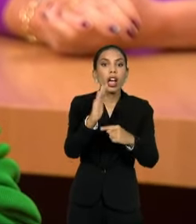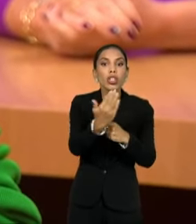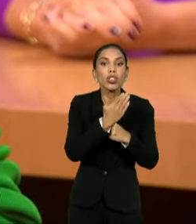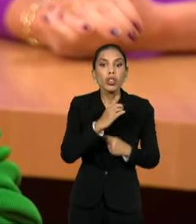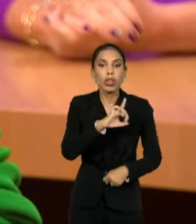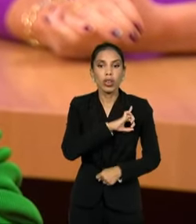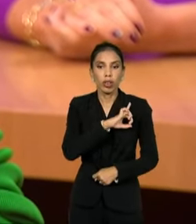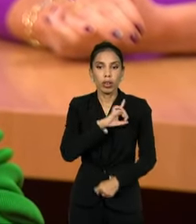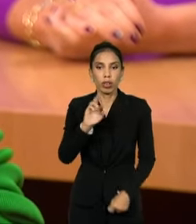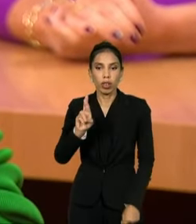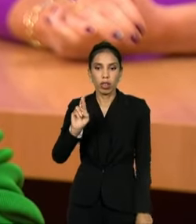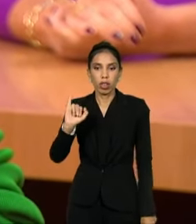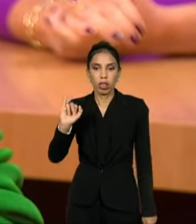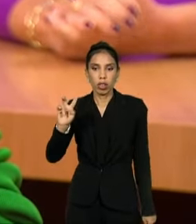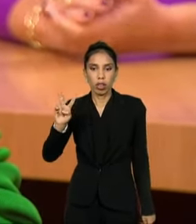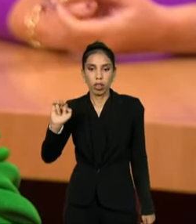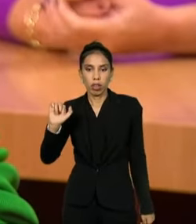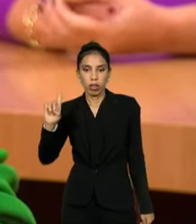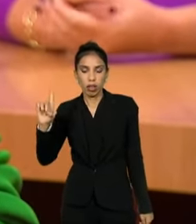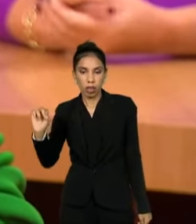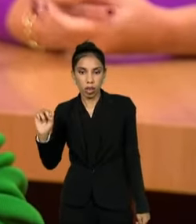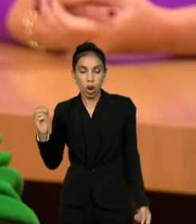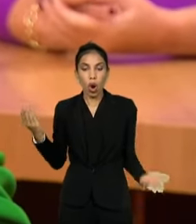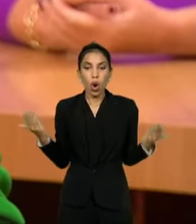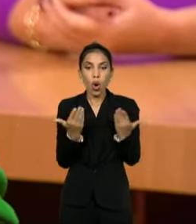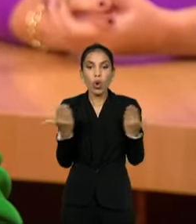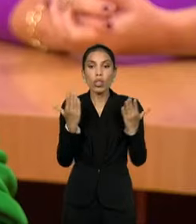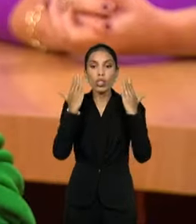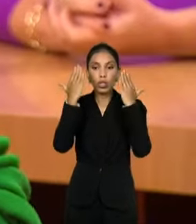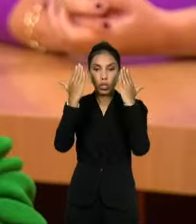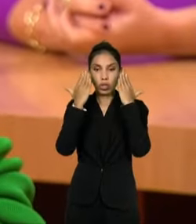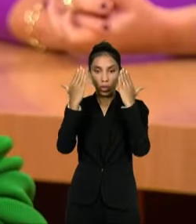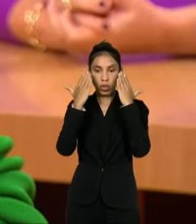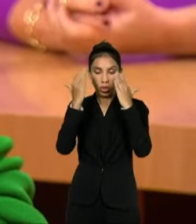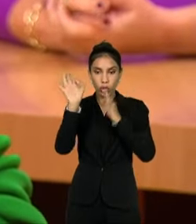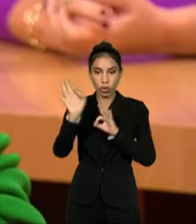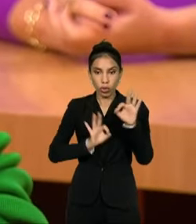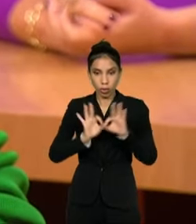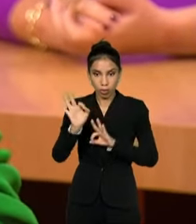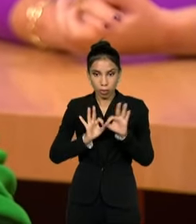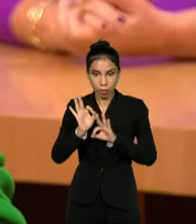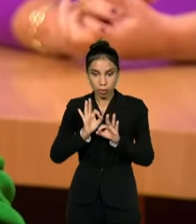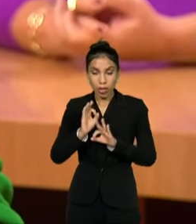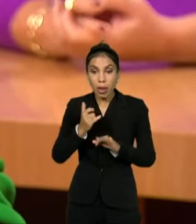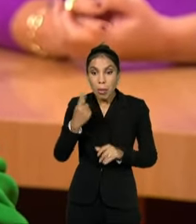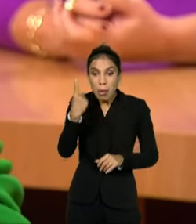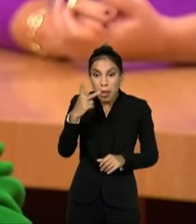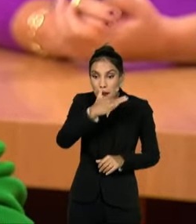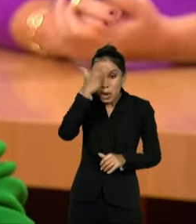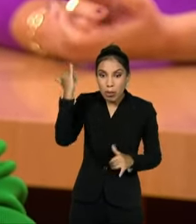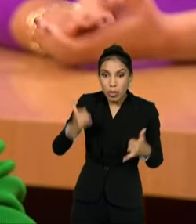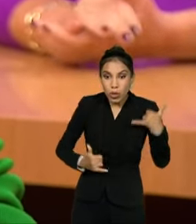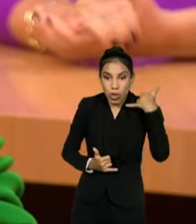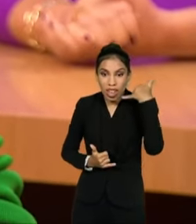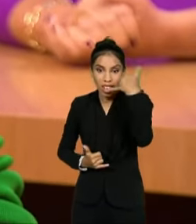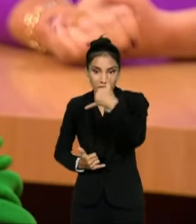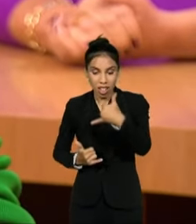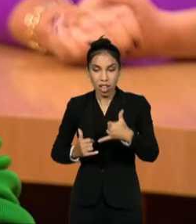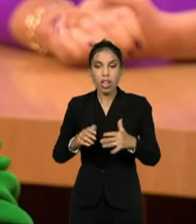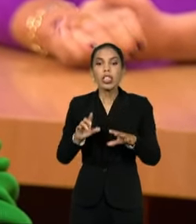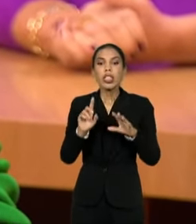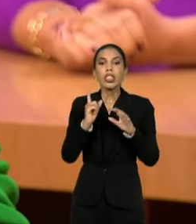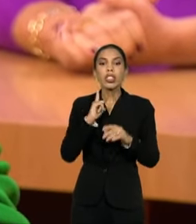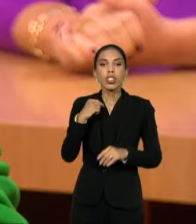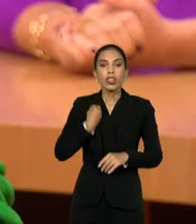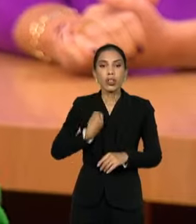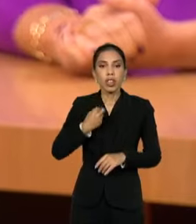exatamente o delegado Rivaldo, hoje suspeito de planejar, de arquitetar o crime. A nossa equipe resgatou um trecho da coletiva de